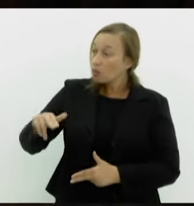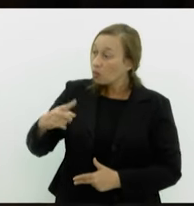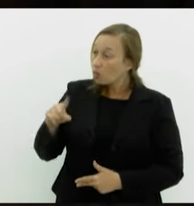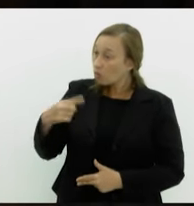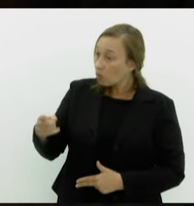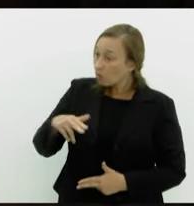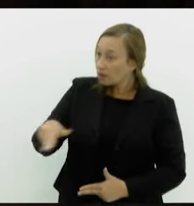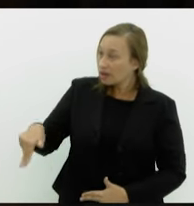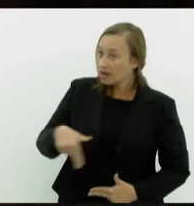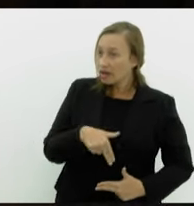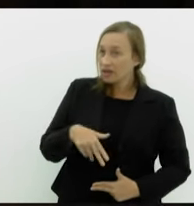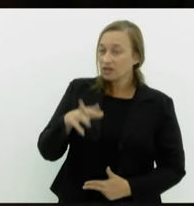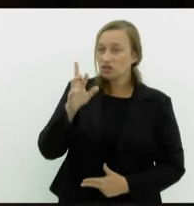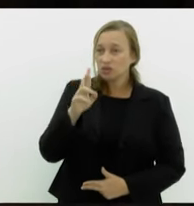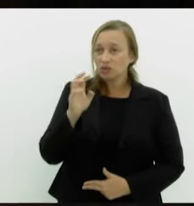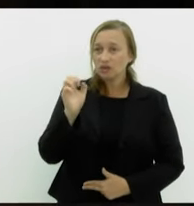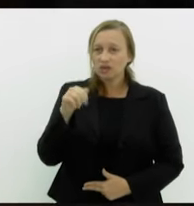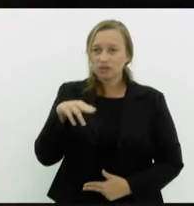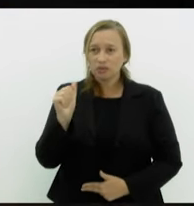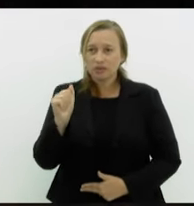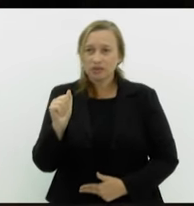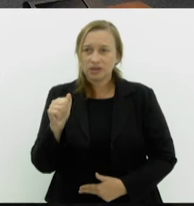Renan Jordi.